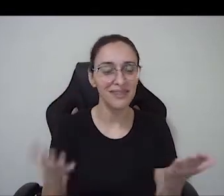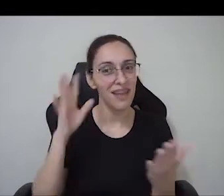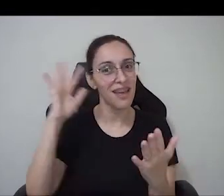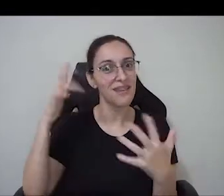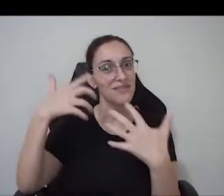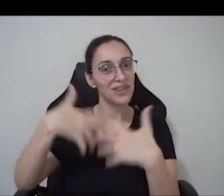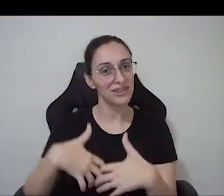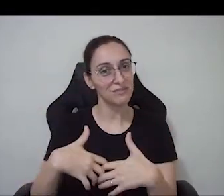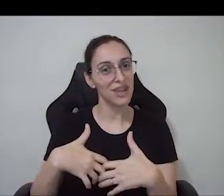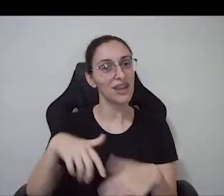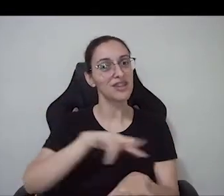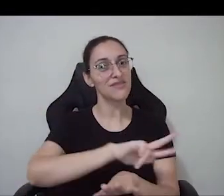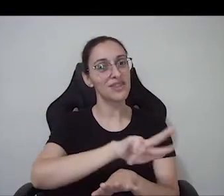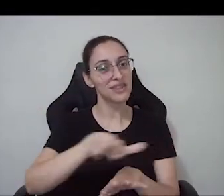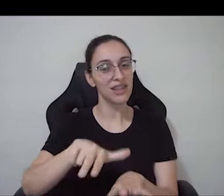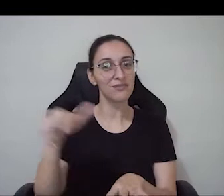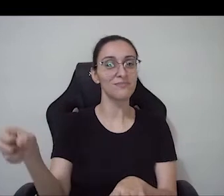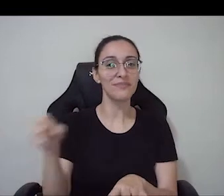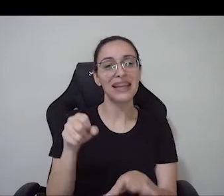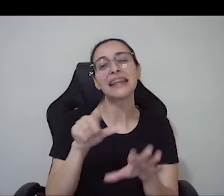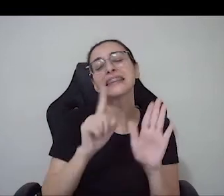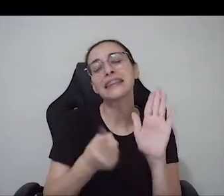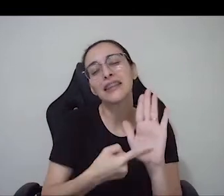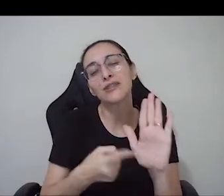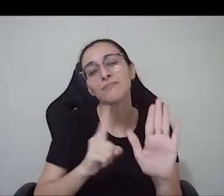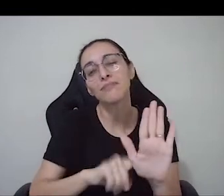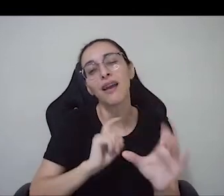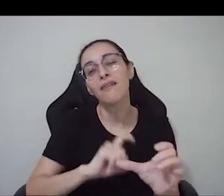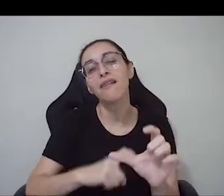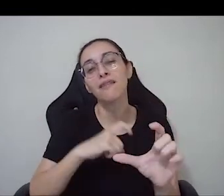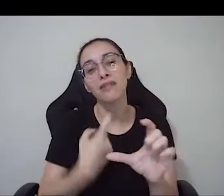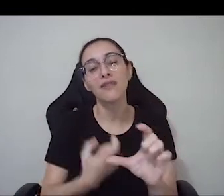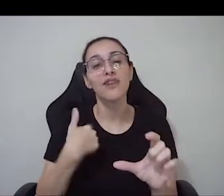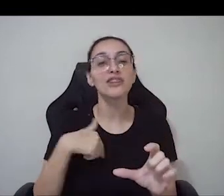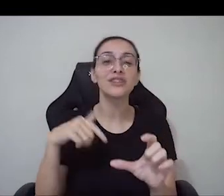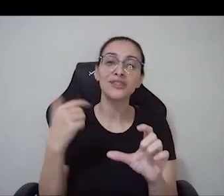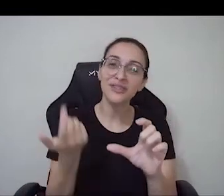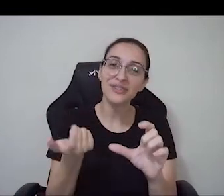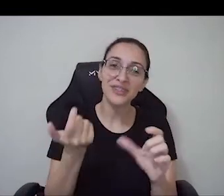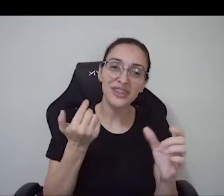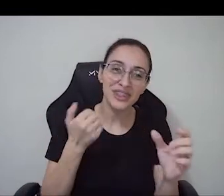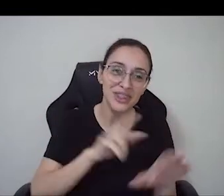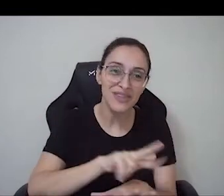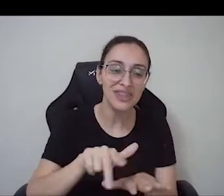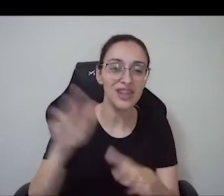nela. Que diversidade é chamar para festa e inclusão é chamar para